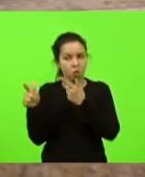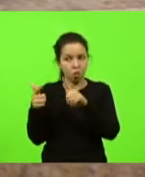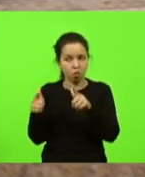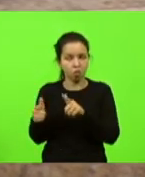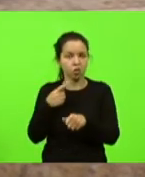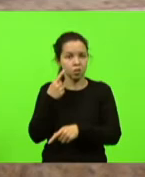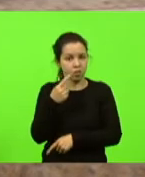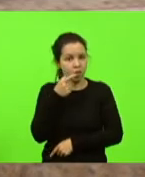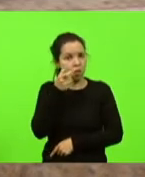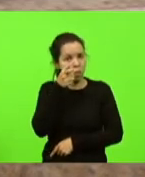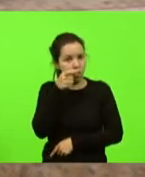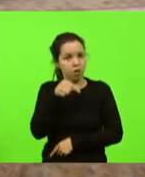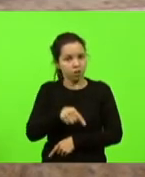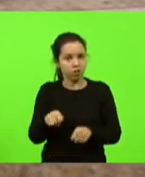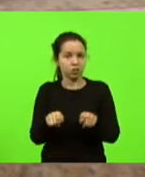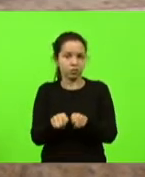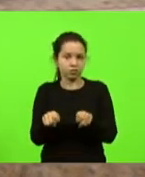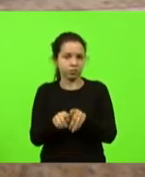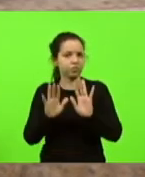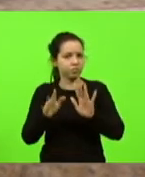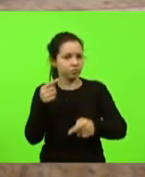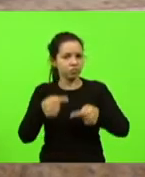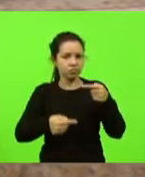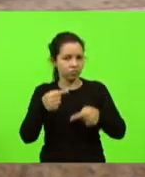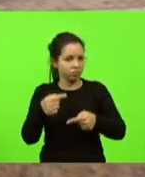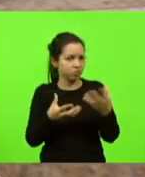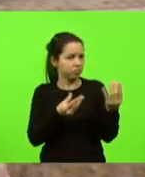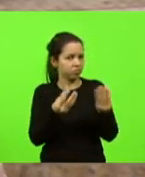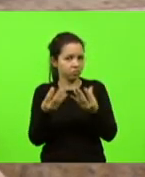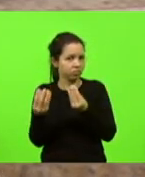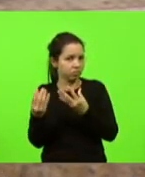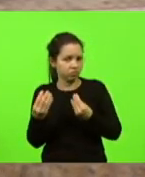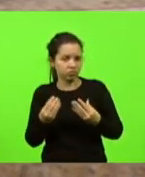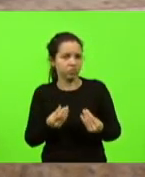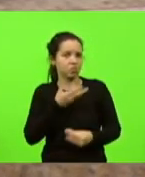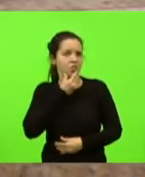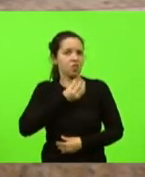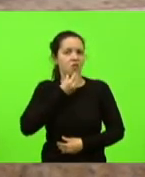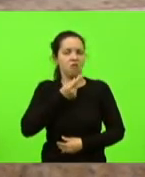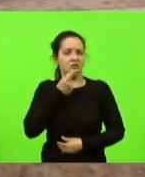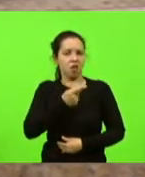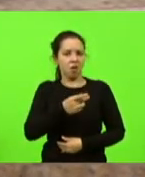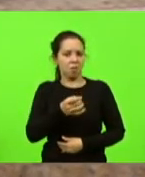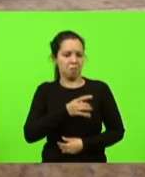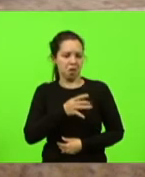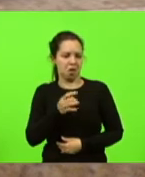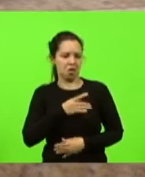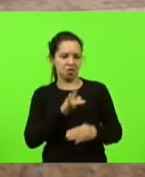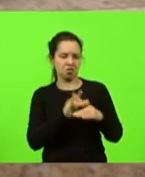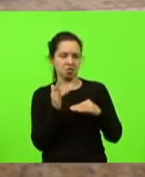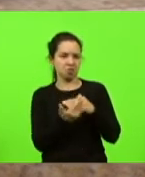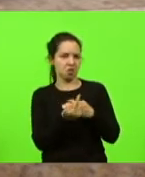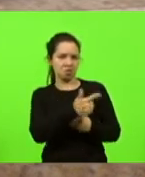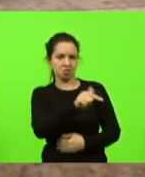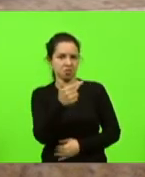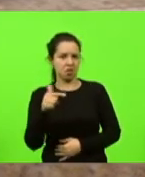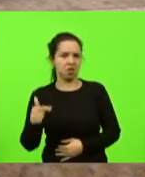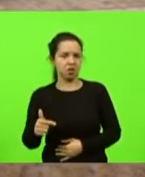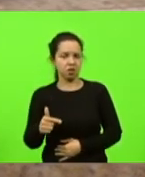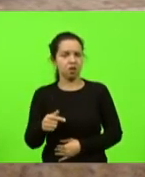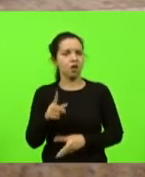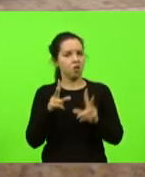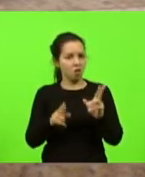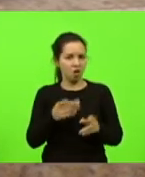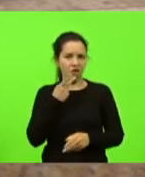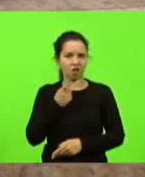aqui. Já discuti várias vezes a situação que tem machão que diz que não tem medo de rede social. É a mesma coisa de eu falar que eu não tenho medo de